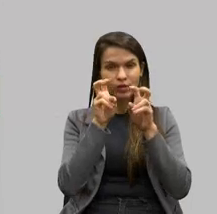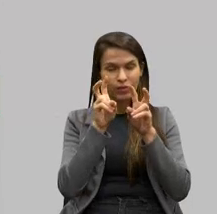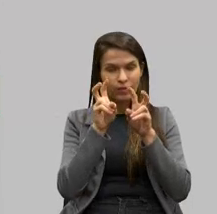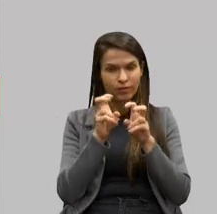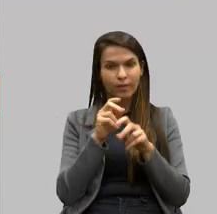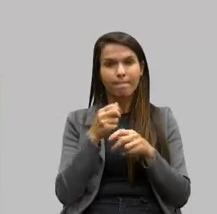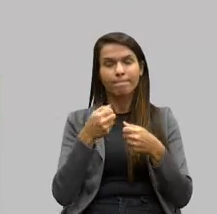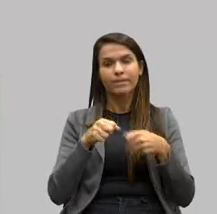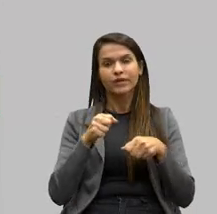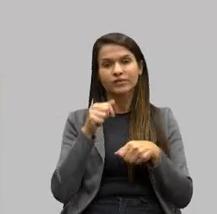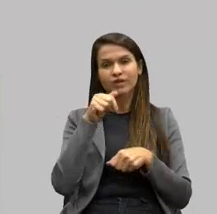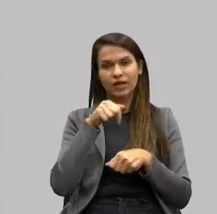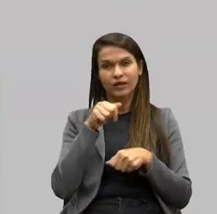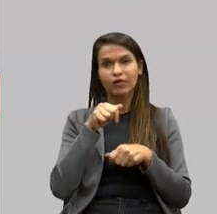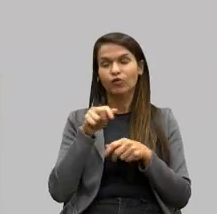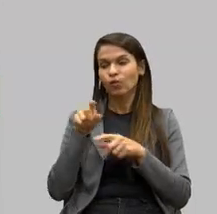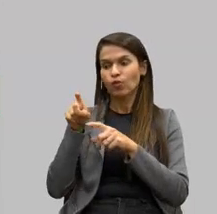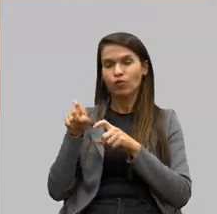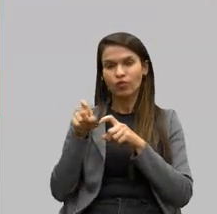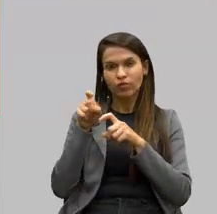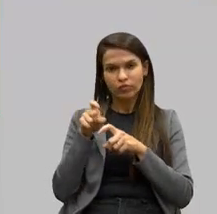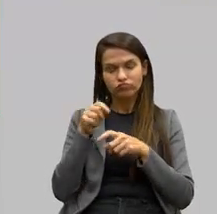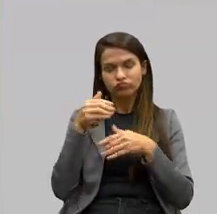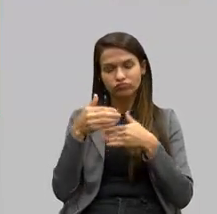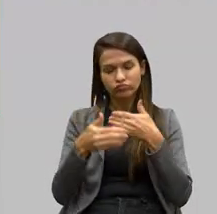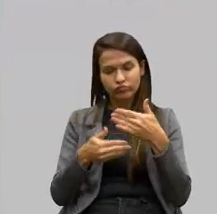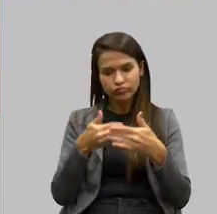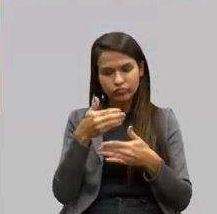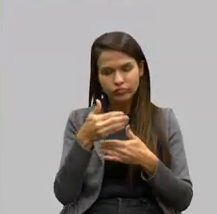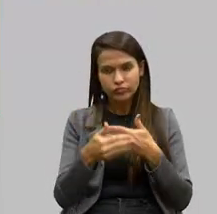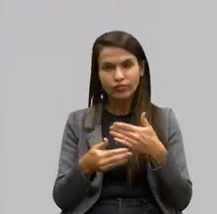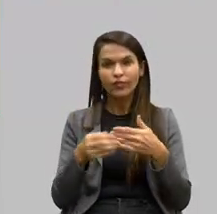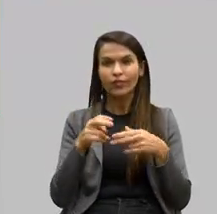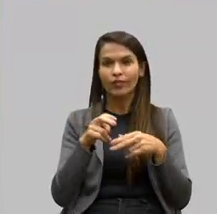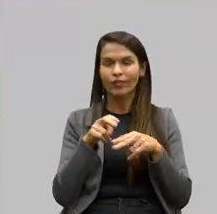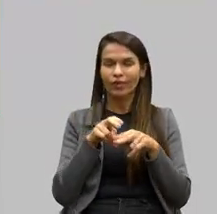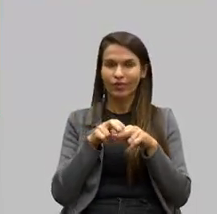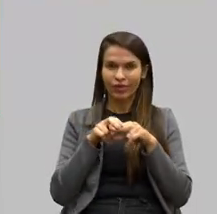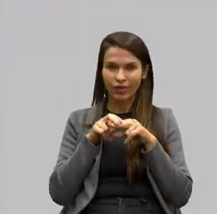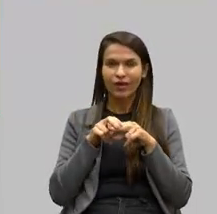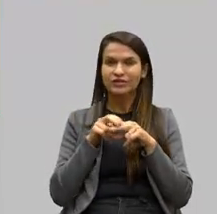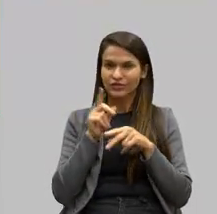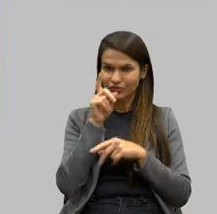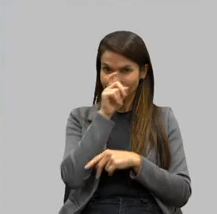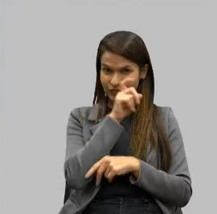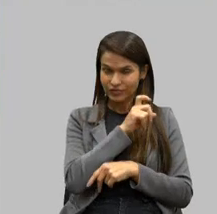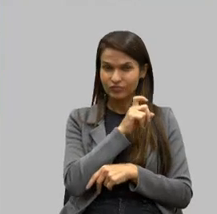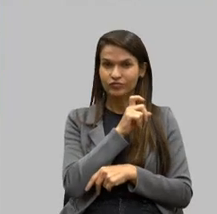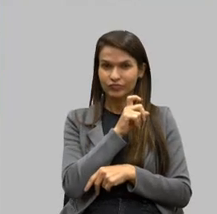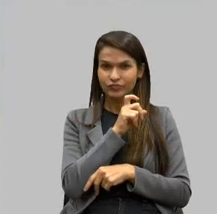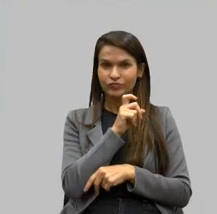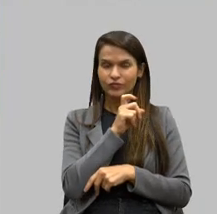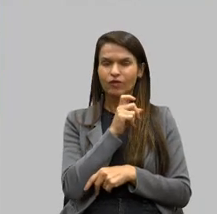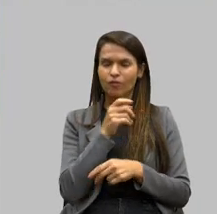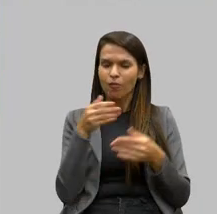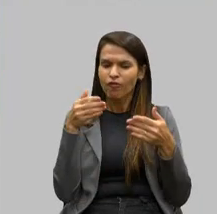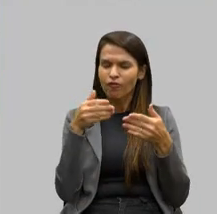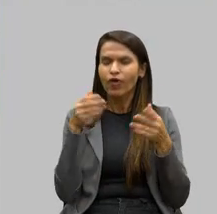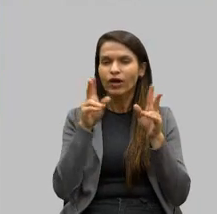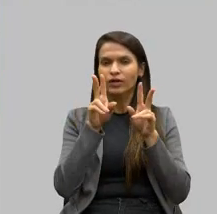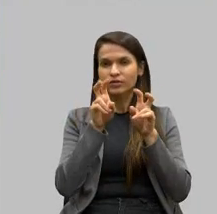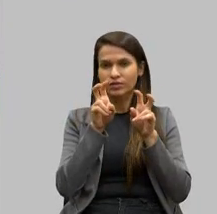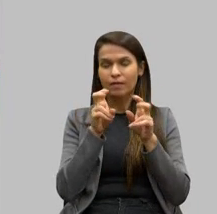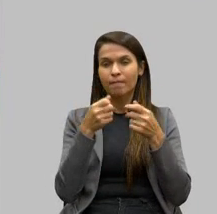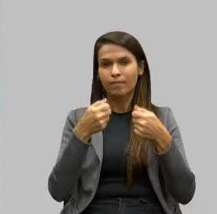gente diz aqui no interior, divangar com a dor, porque o santo é de barro, vamos debruçar sobre esse tema e